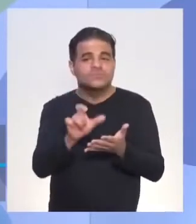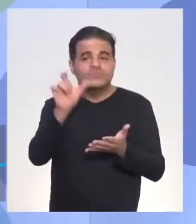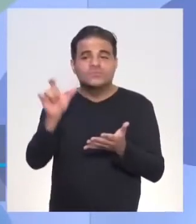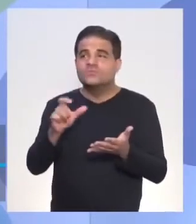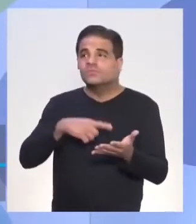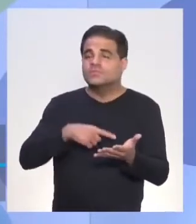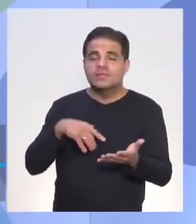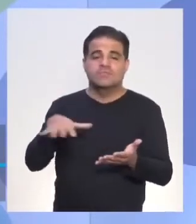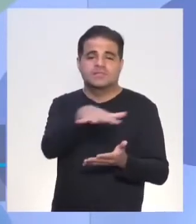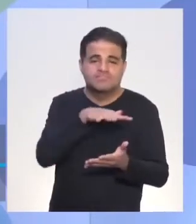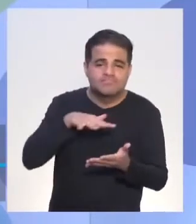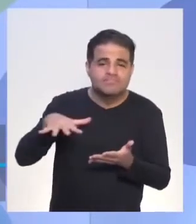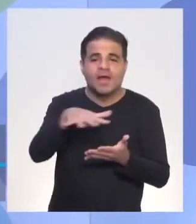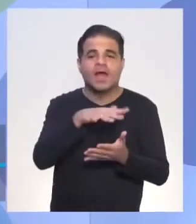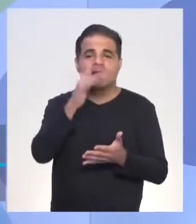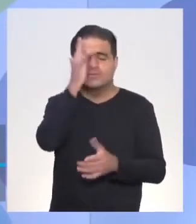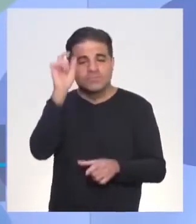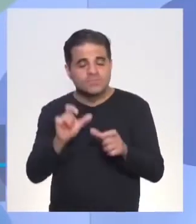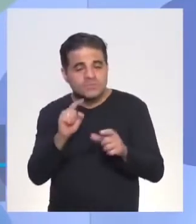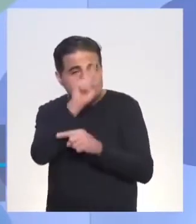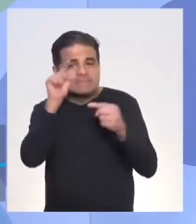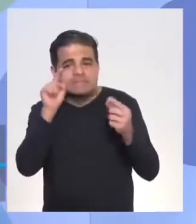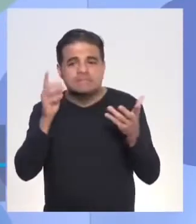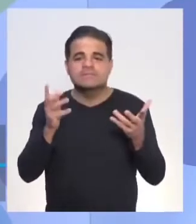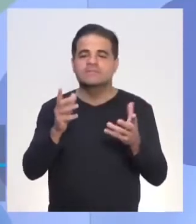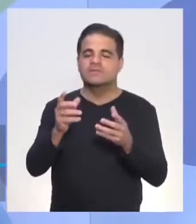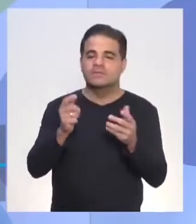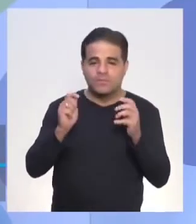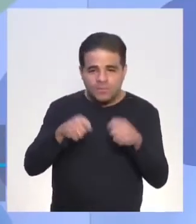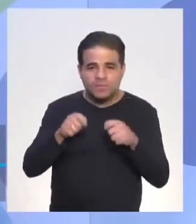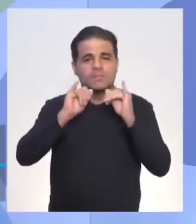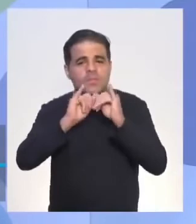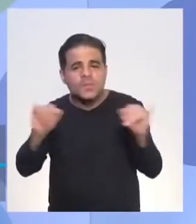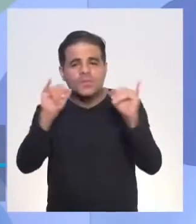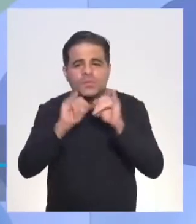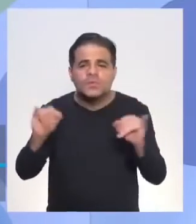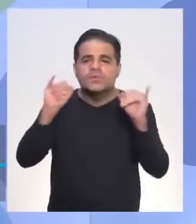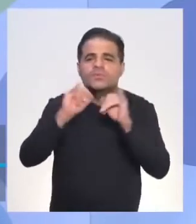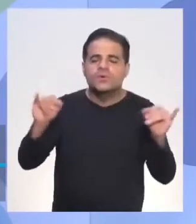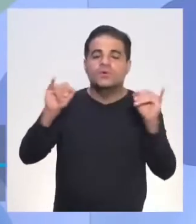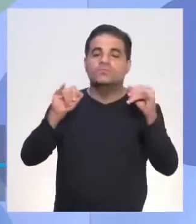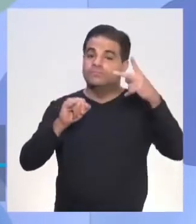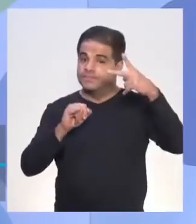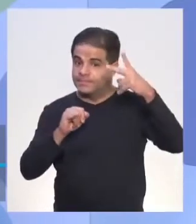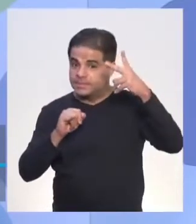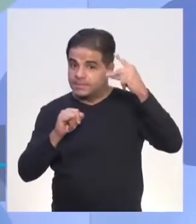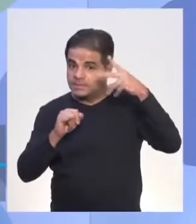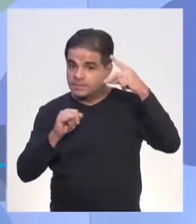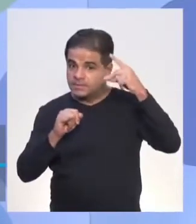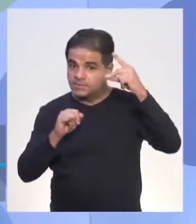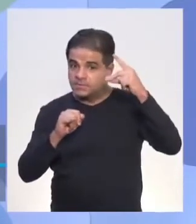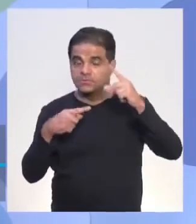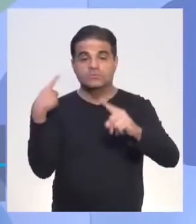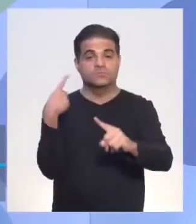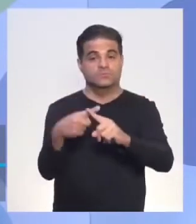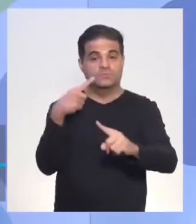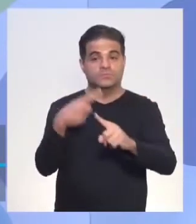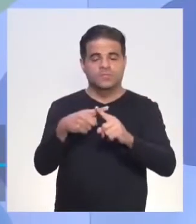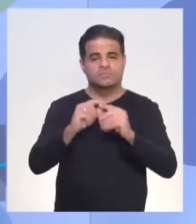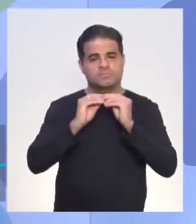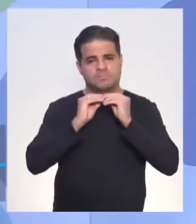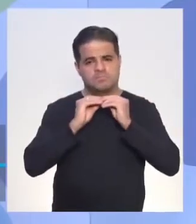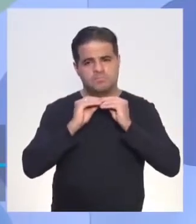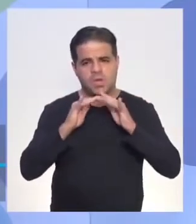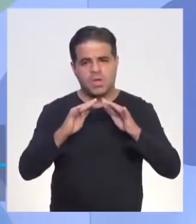tendo mais espaço, pessoas mais intencionadas acabam tendo mais espaço para poder propagar. E segundo, porque há uma polarização. O que é